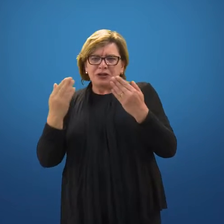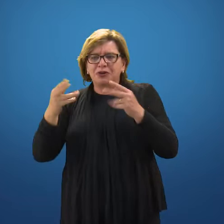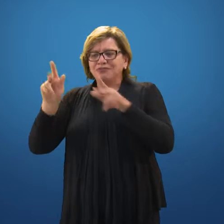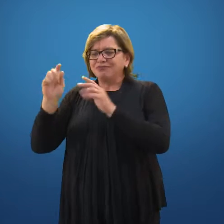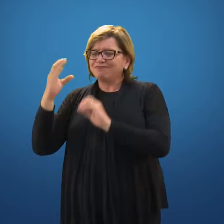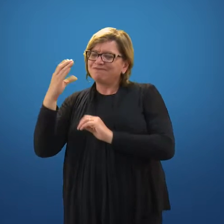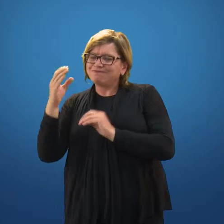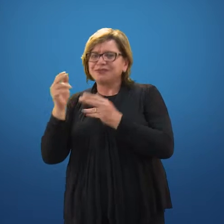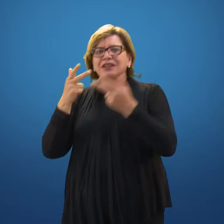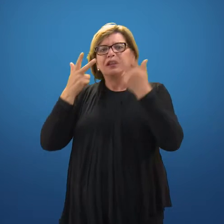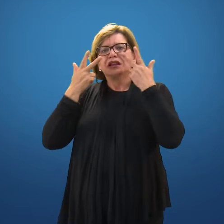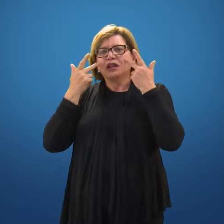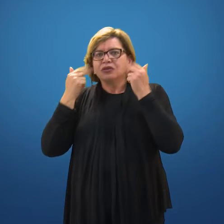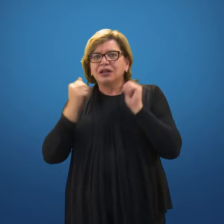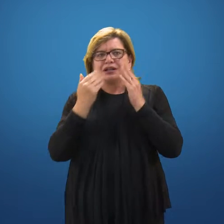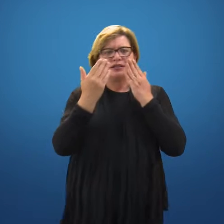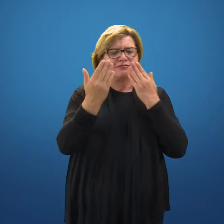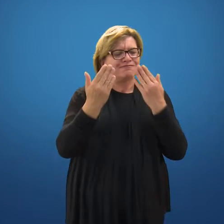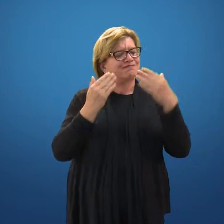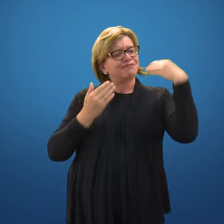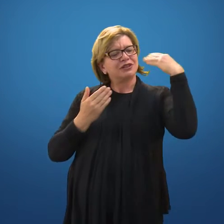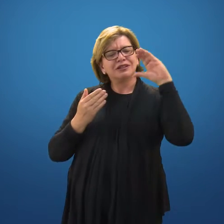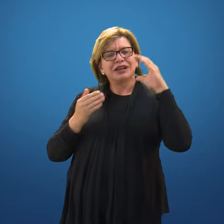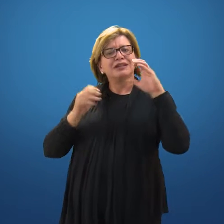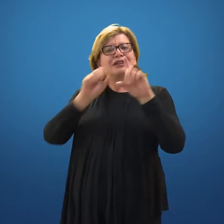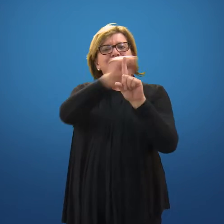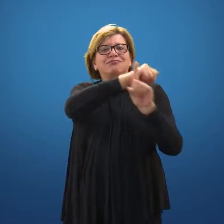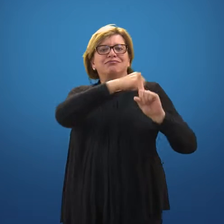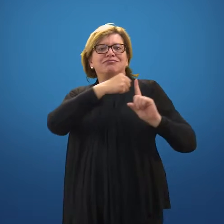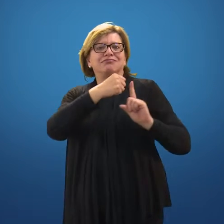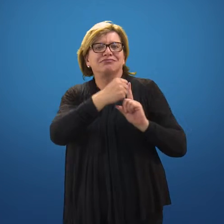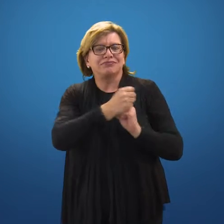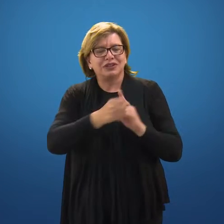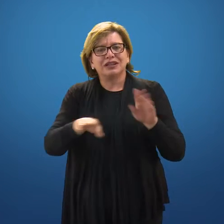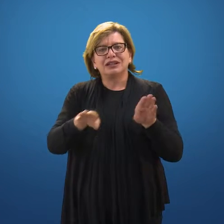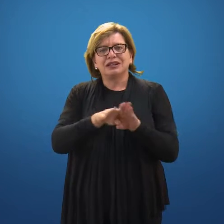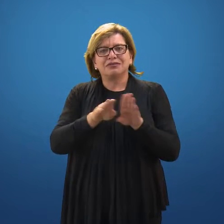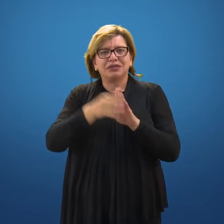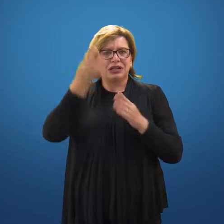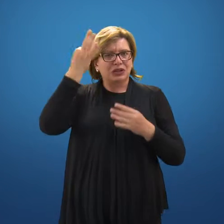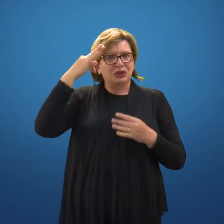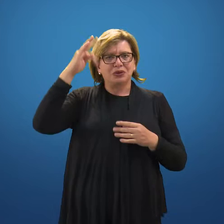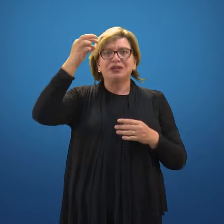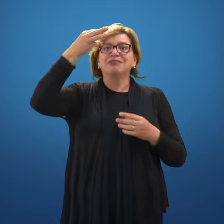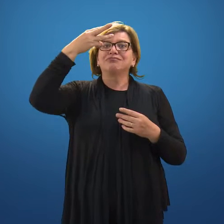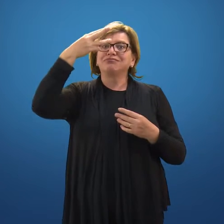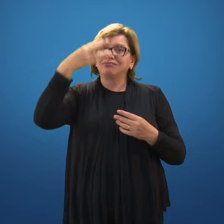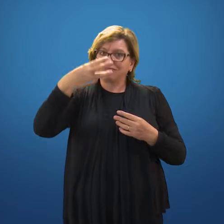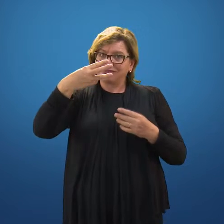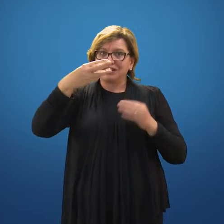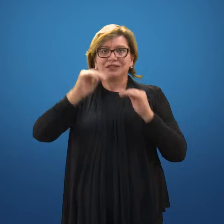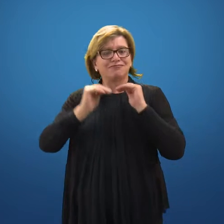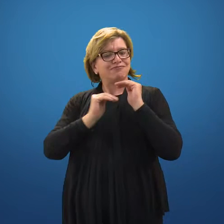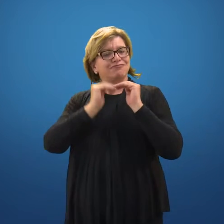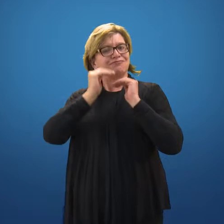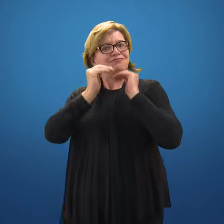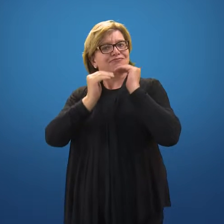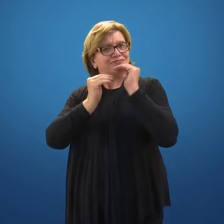ciências sociais. Ele desenvolveu também a teoria dos 3 estágios do desenvolvimento do